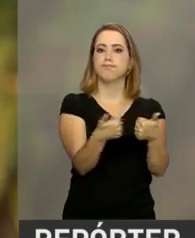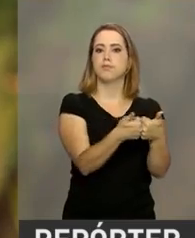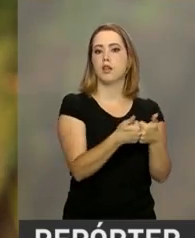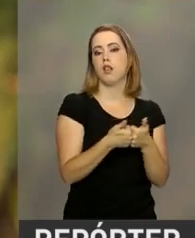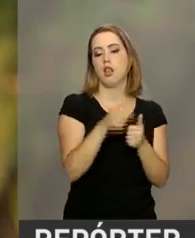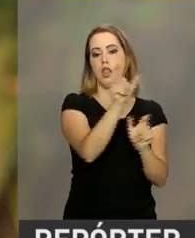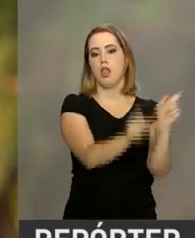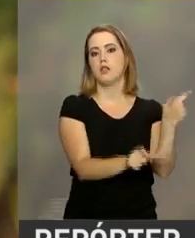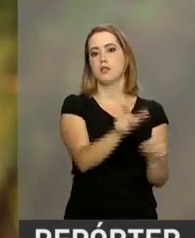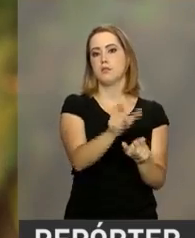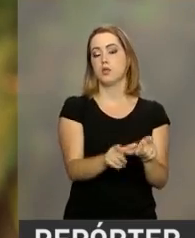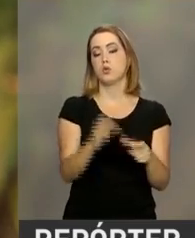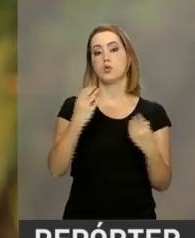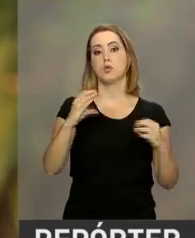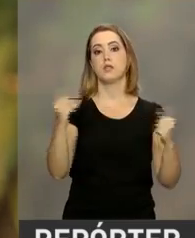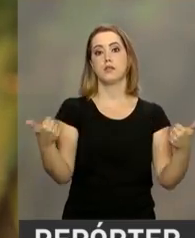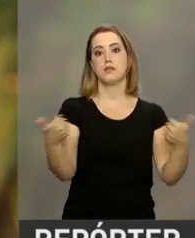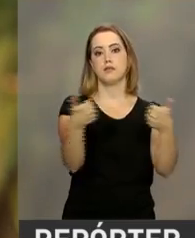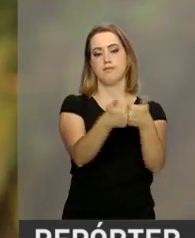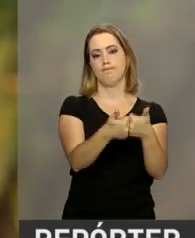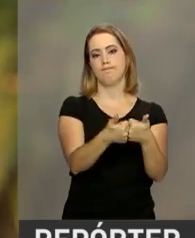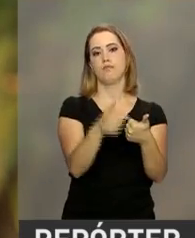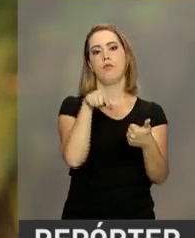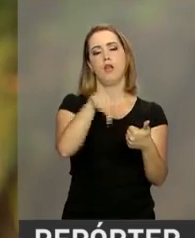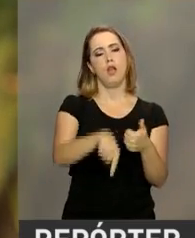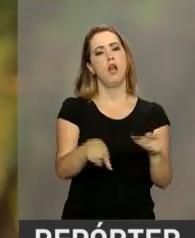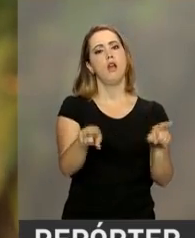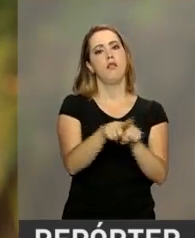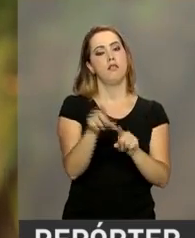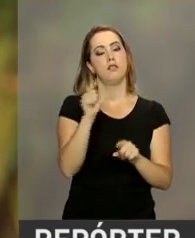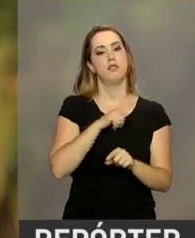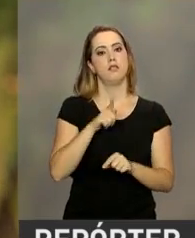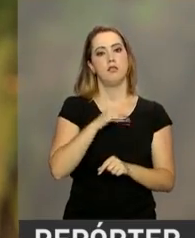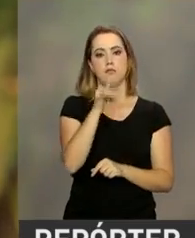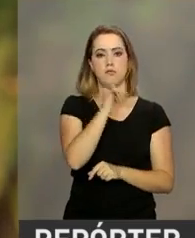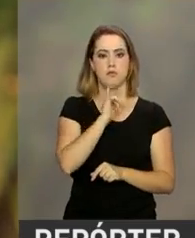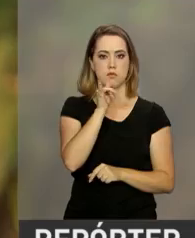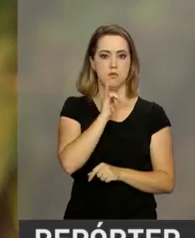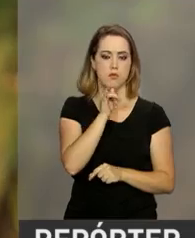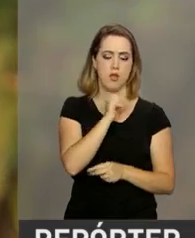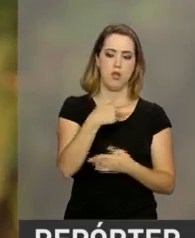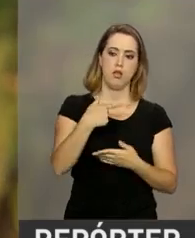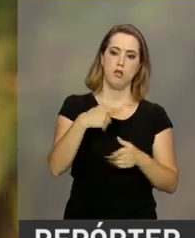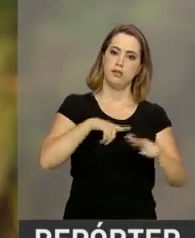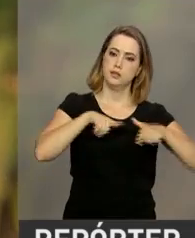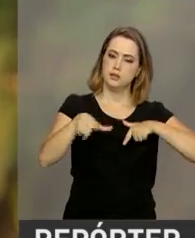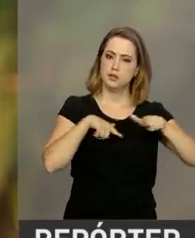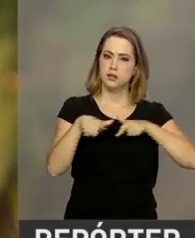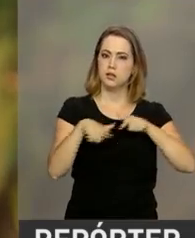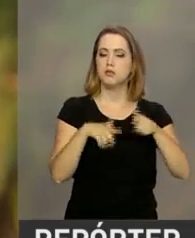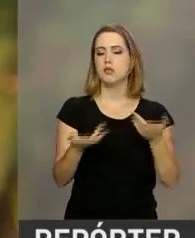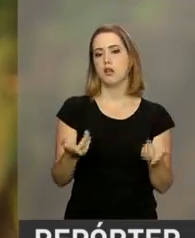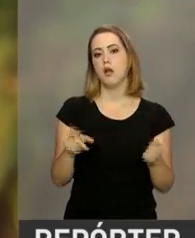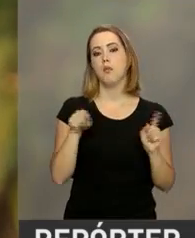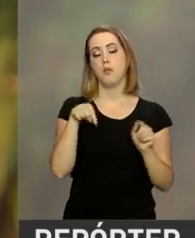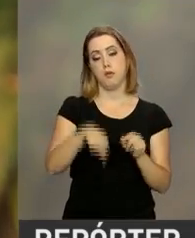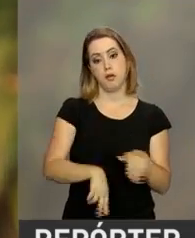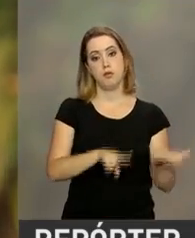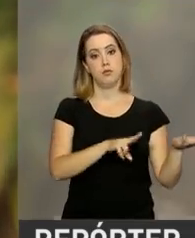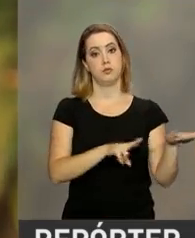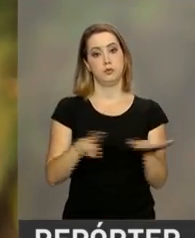pessoas né na imra portalas por exemplo nós estamos fazendo algumas ações durante a semana de ciência e